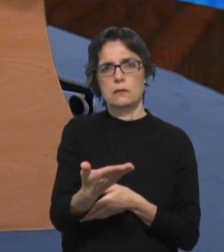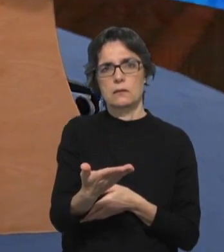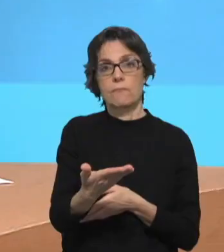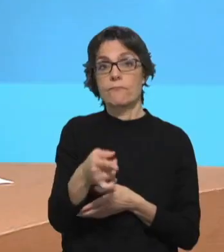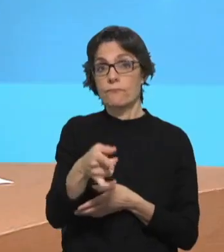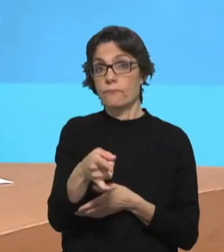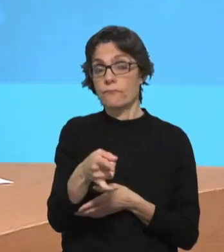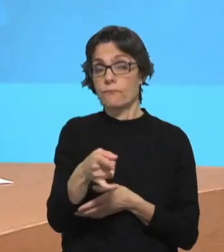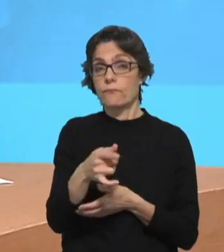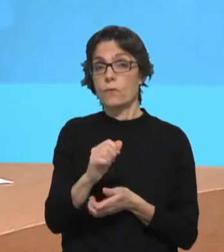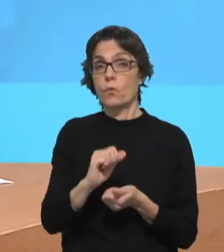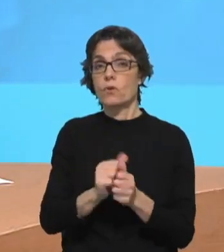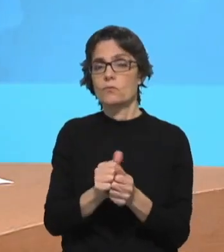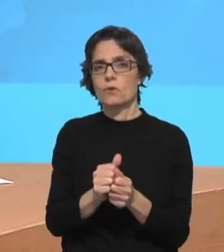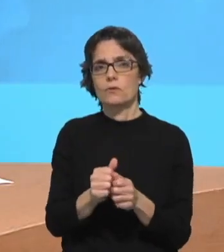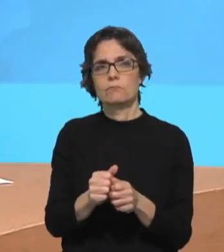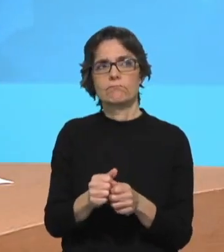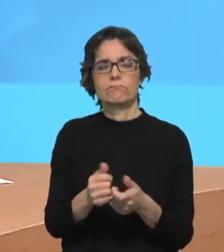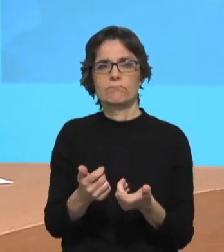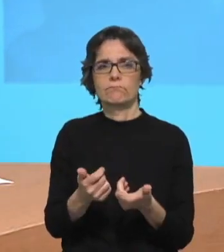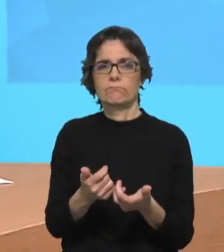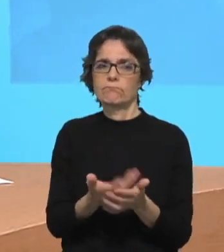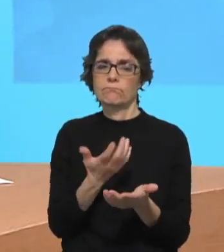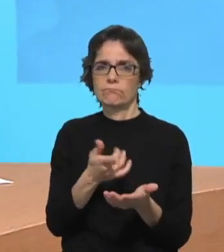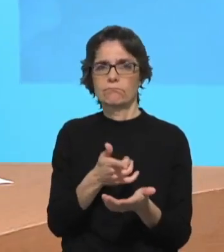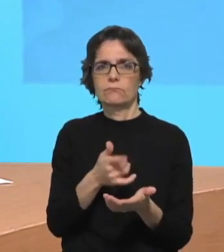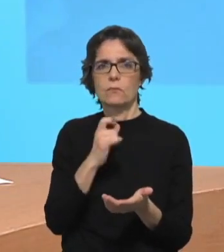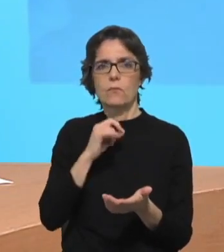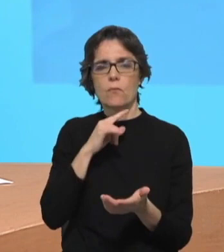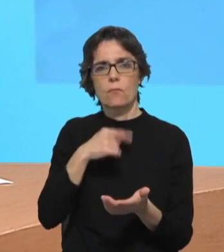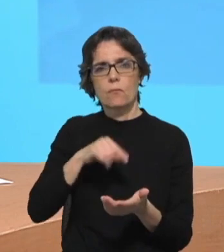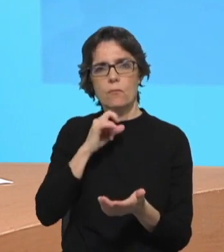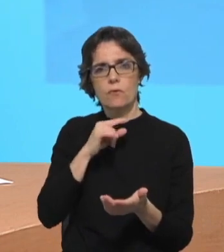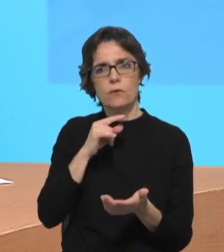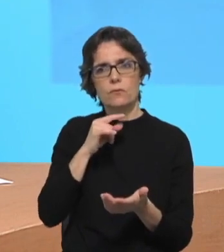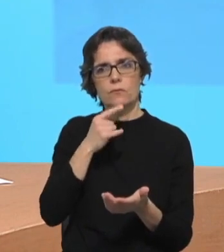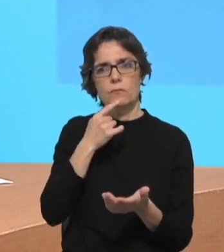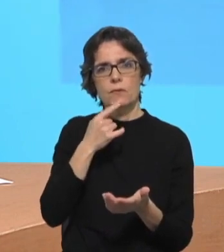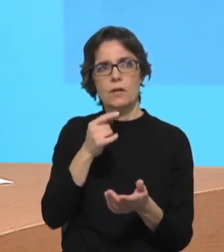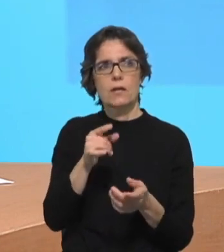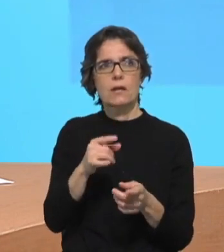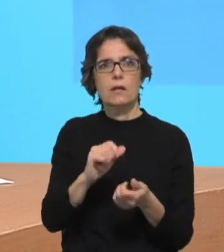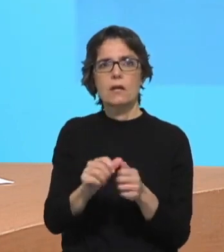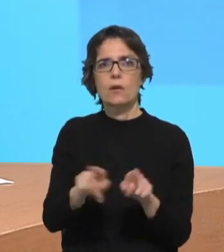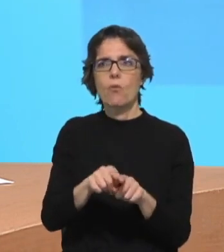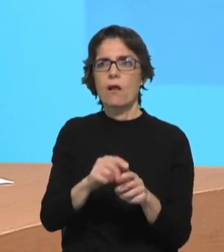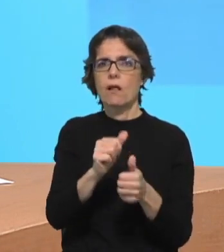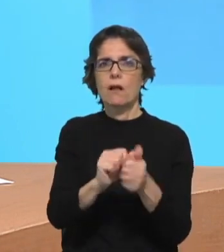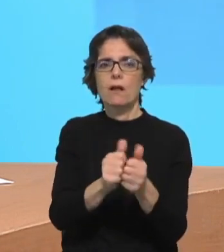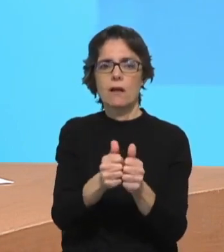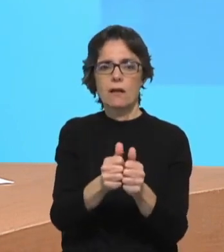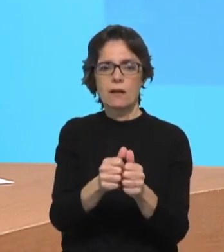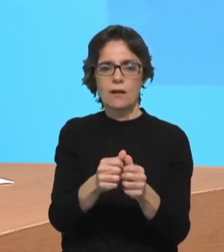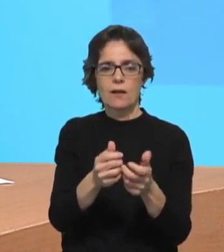lugar privilegiado, um laboratório onde podemos compreender o humano na sua complexidade, é obviamente um lugar teológico. Até o